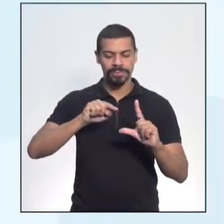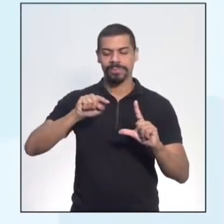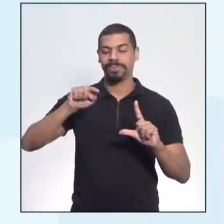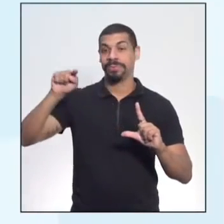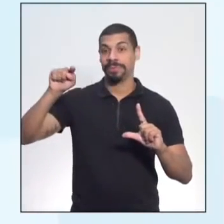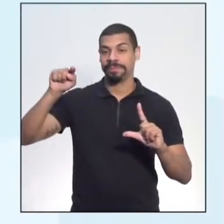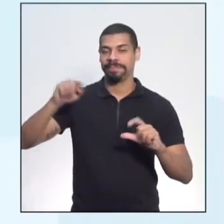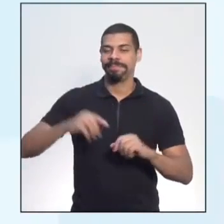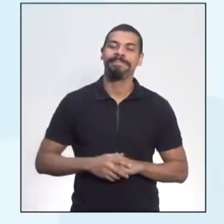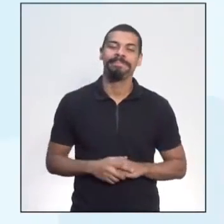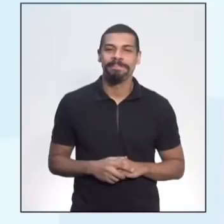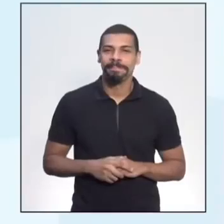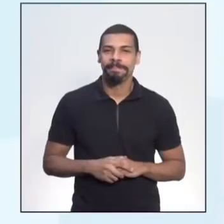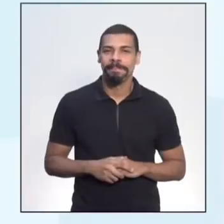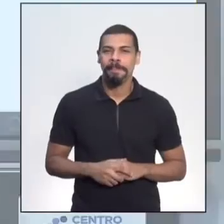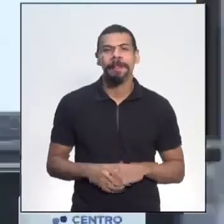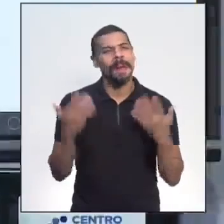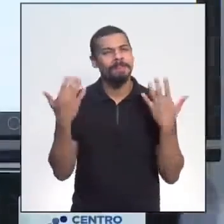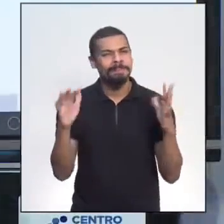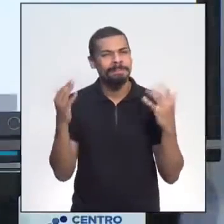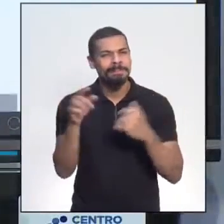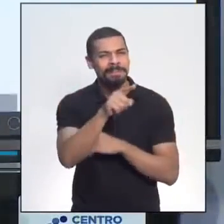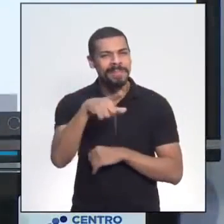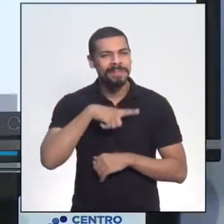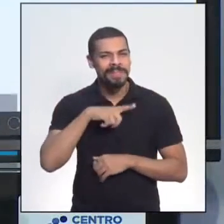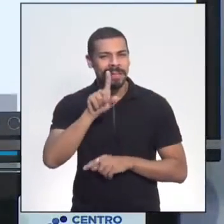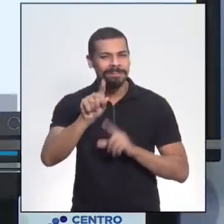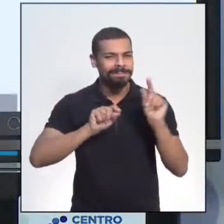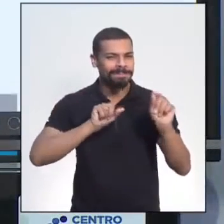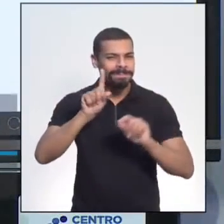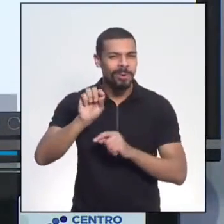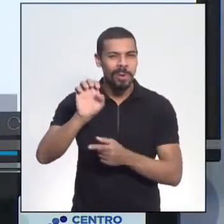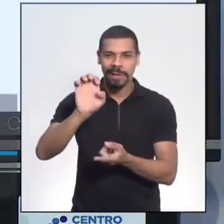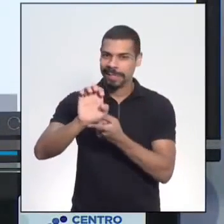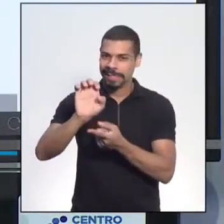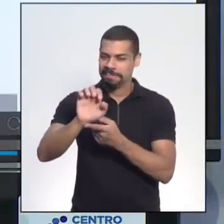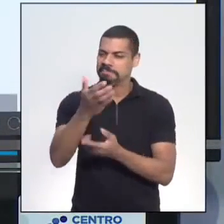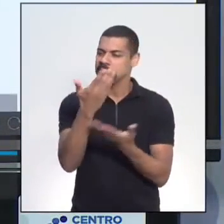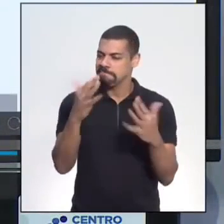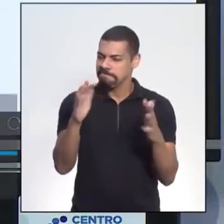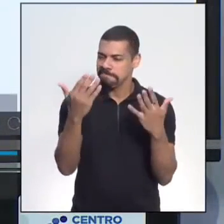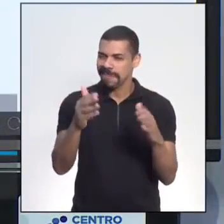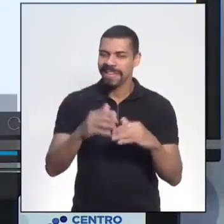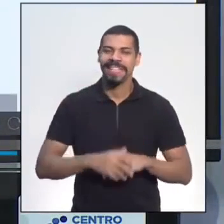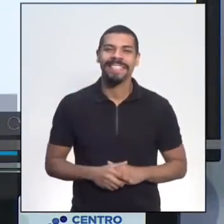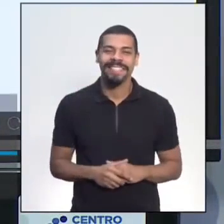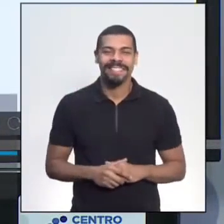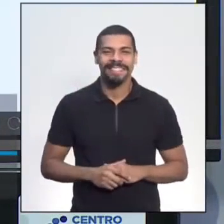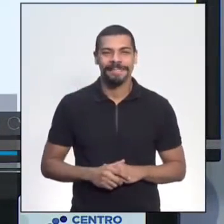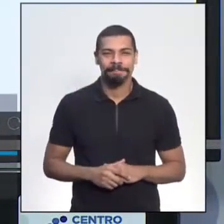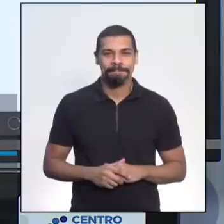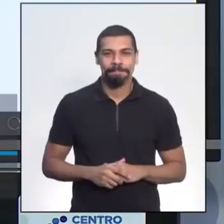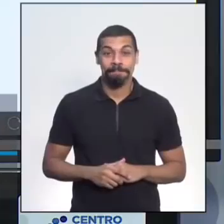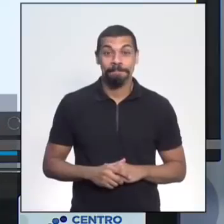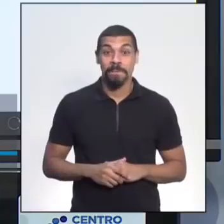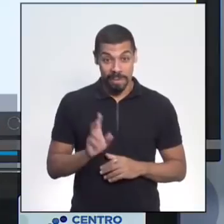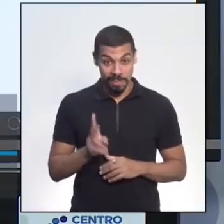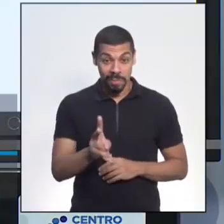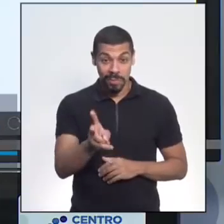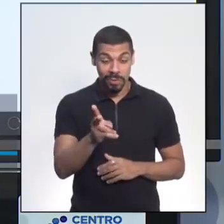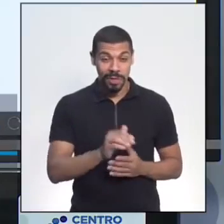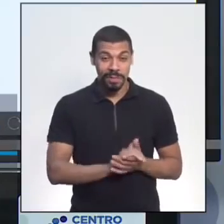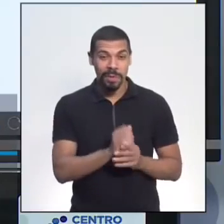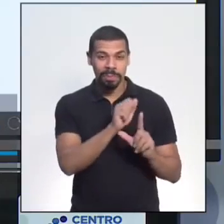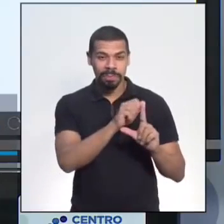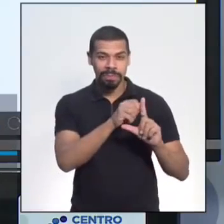velocidade aumentou. Então, parabéns para quem escolheu a alternativa E. Vocês estão de parabéns. Muito bom. Bom, vamos continuar.